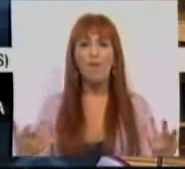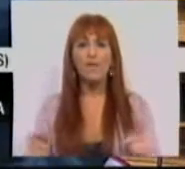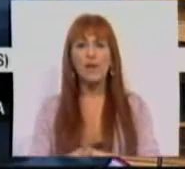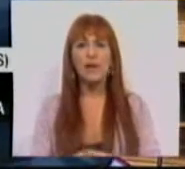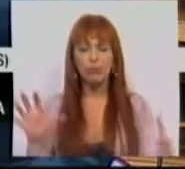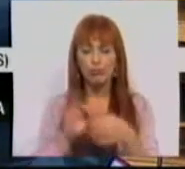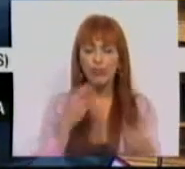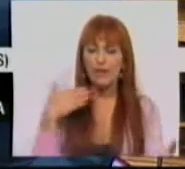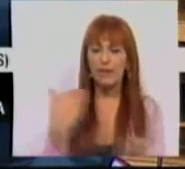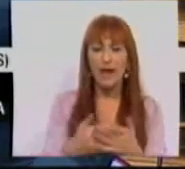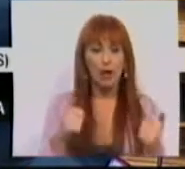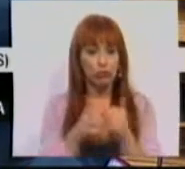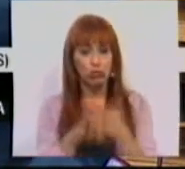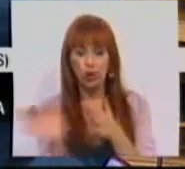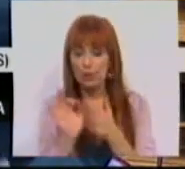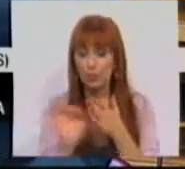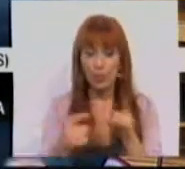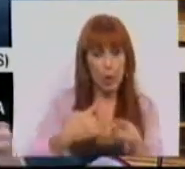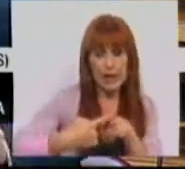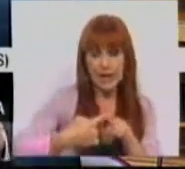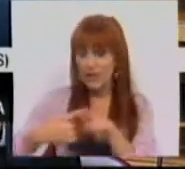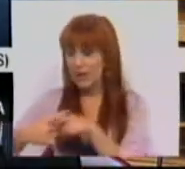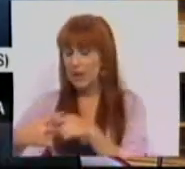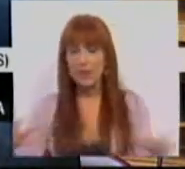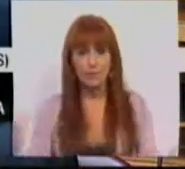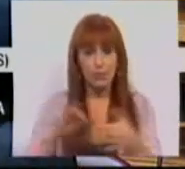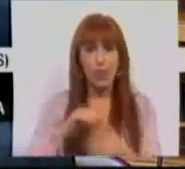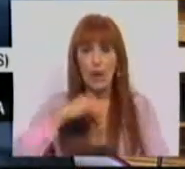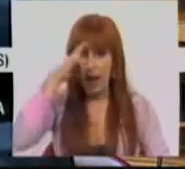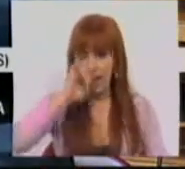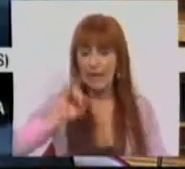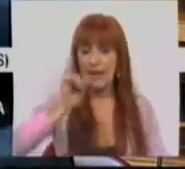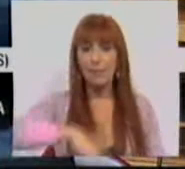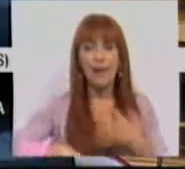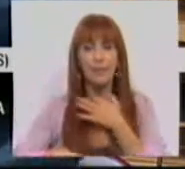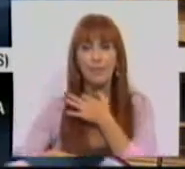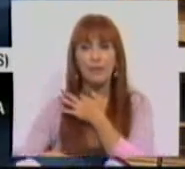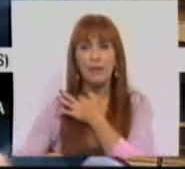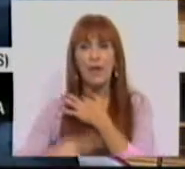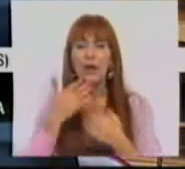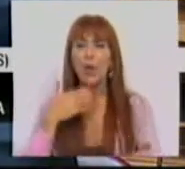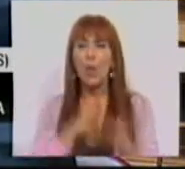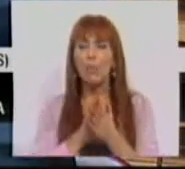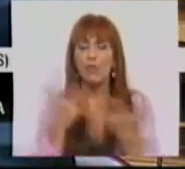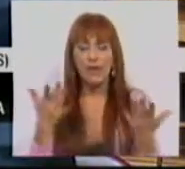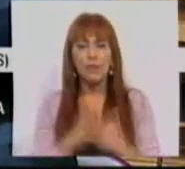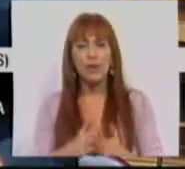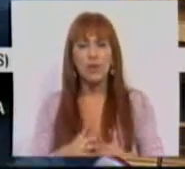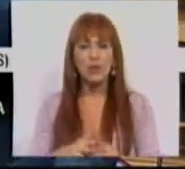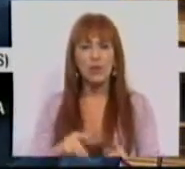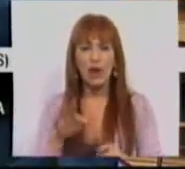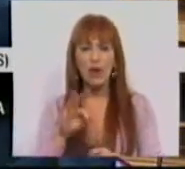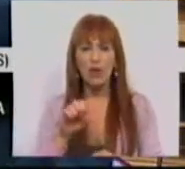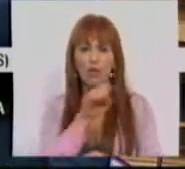de conciliar todos estes interesses. Lembrar também que o aproveitamento do